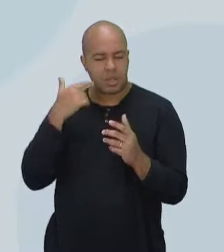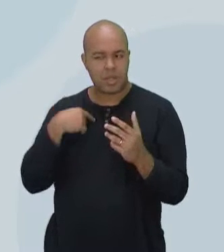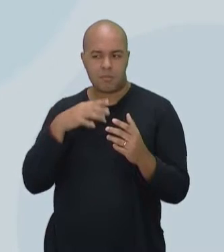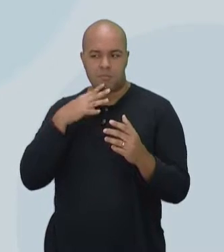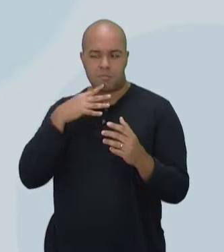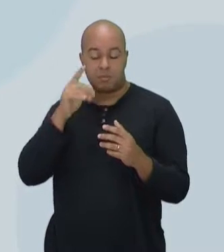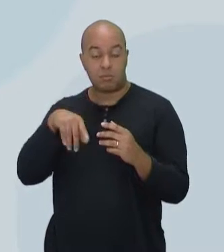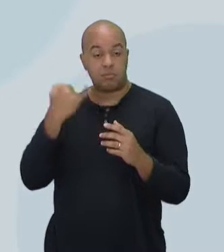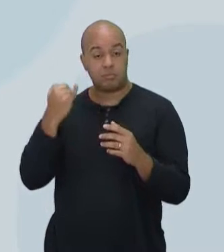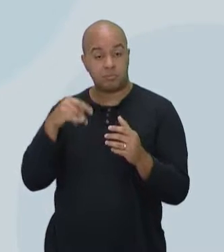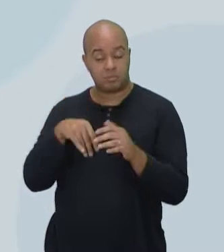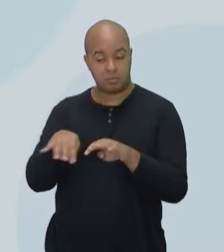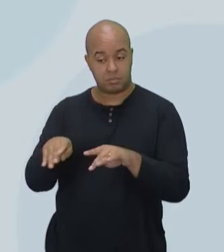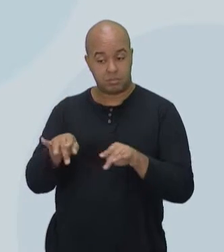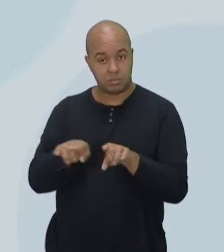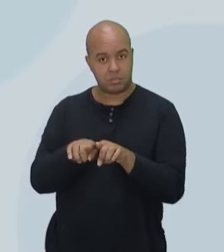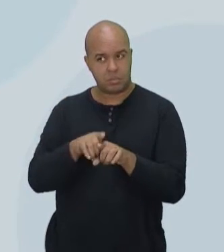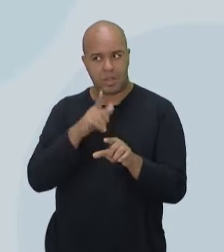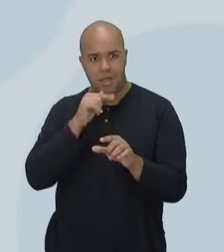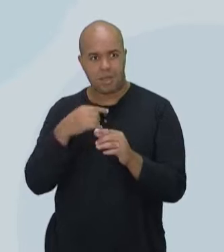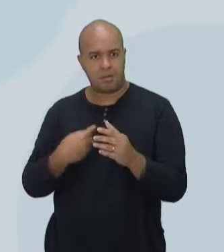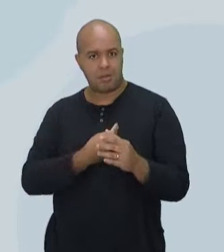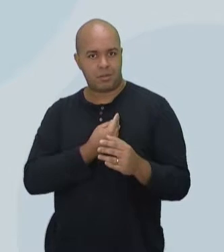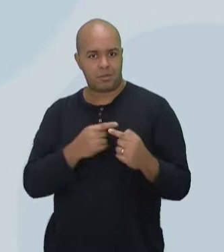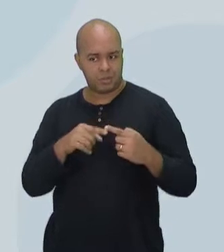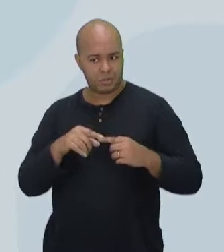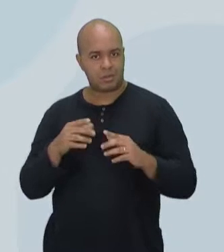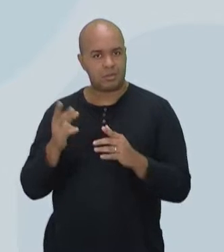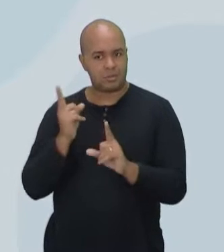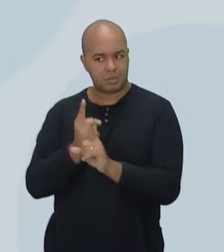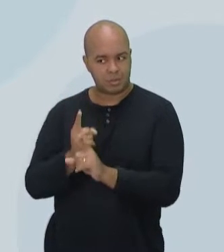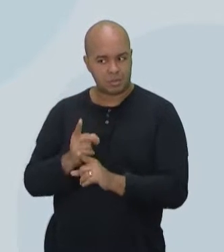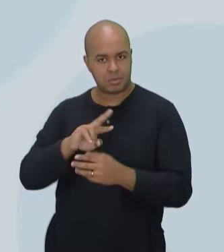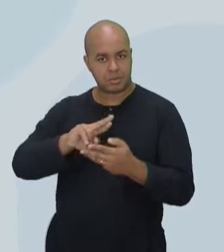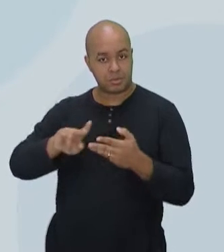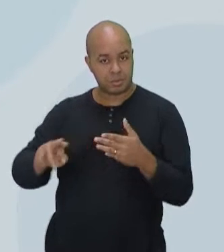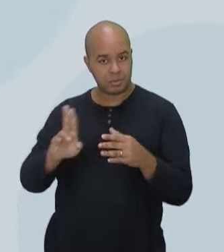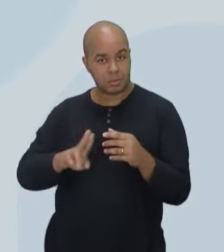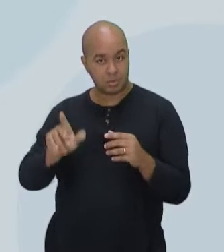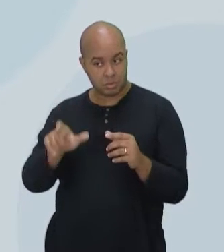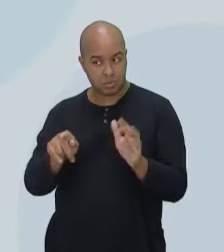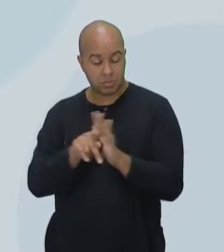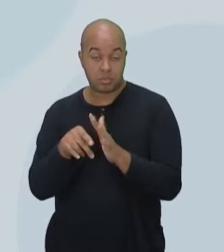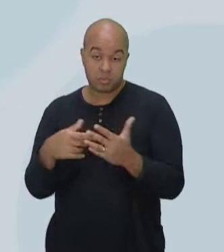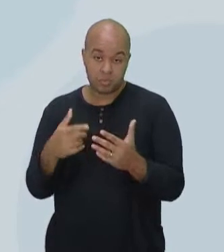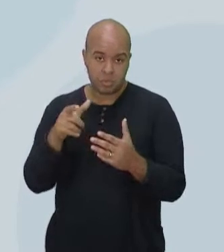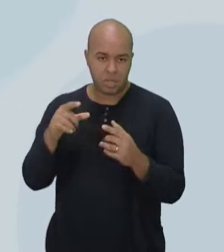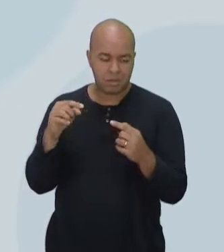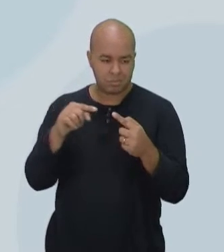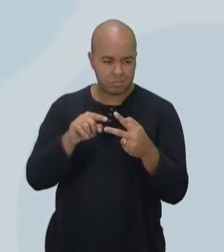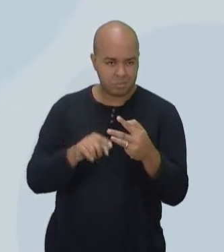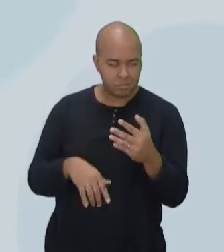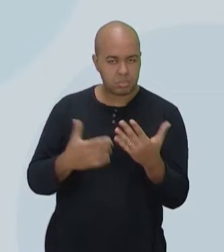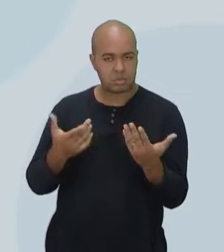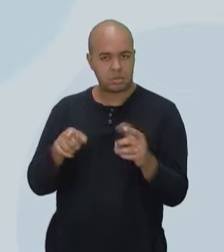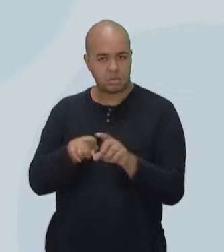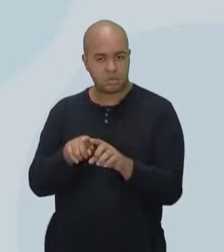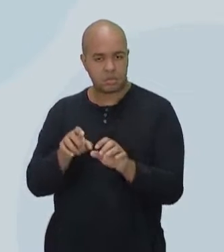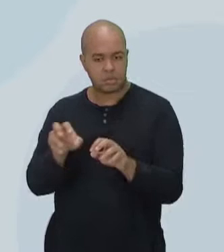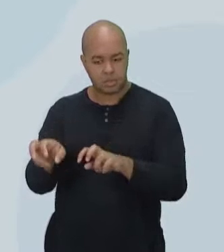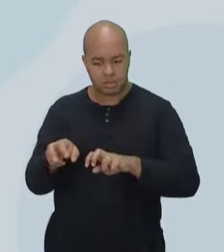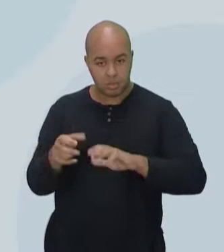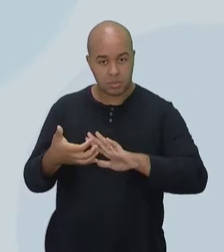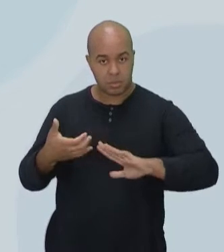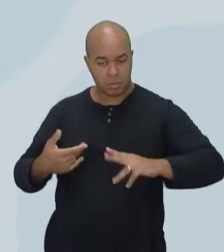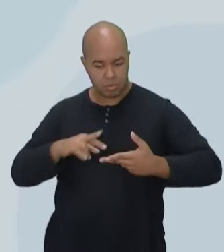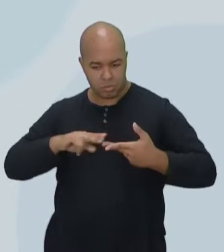da importância do solo e da água para a vida, identificando seus diferentes usos, ou seja, na plantação, na extração de